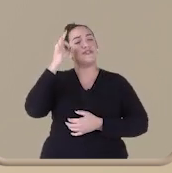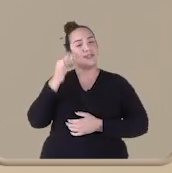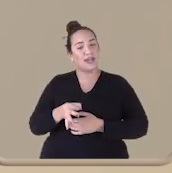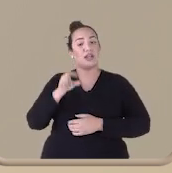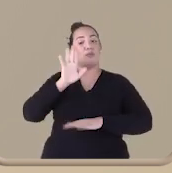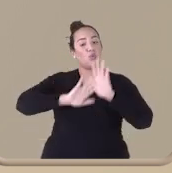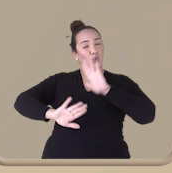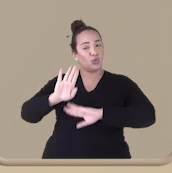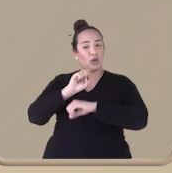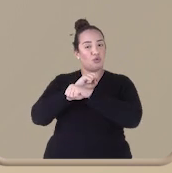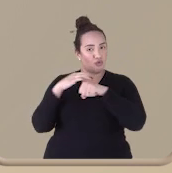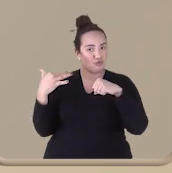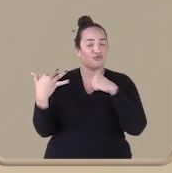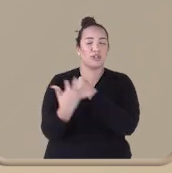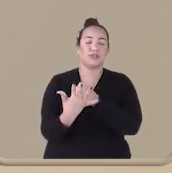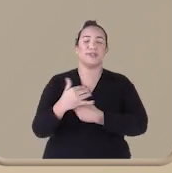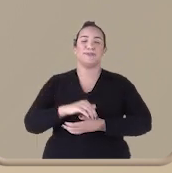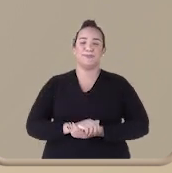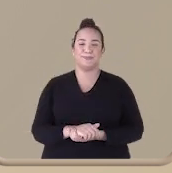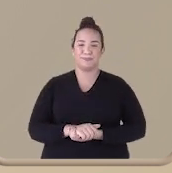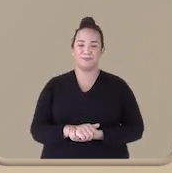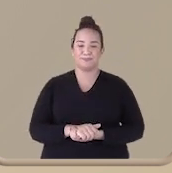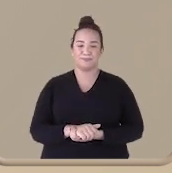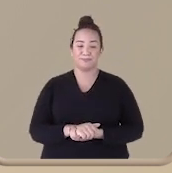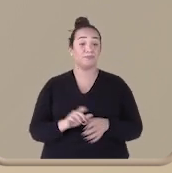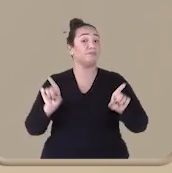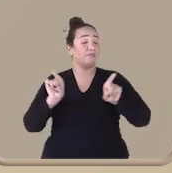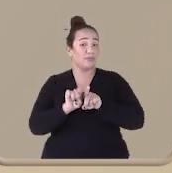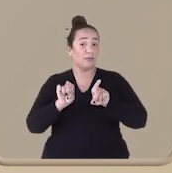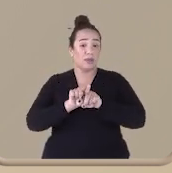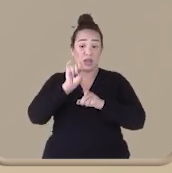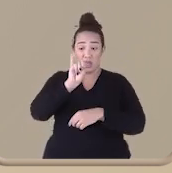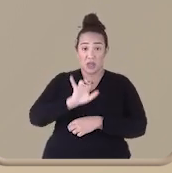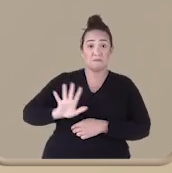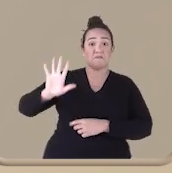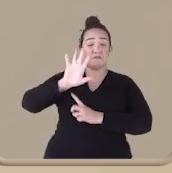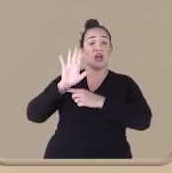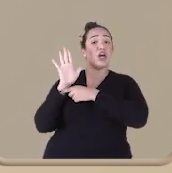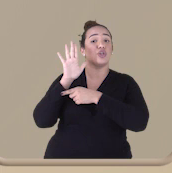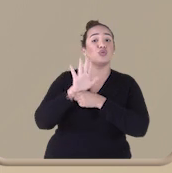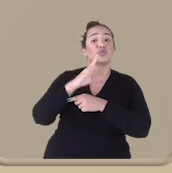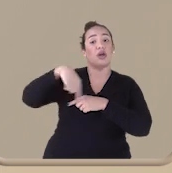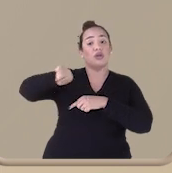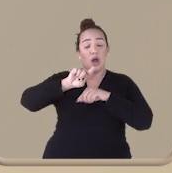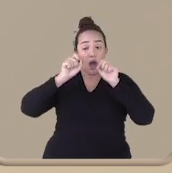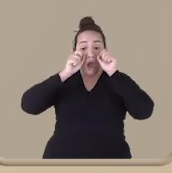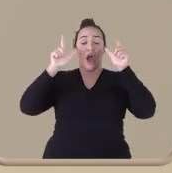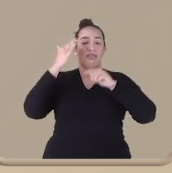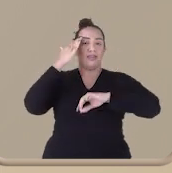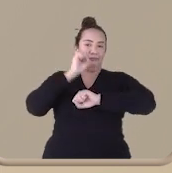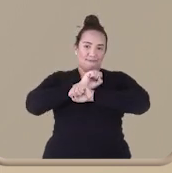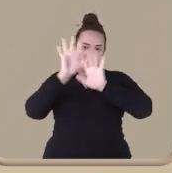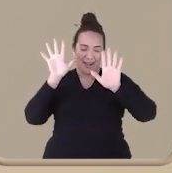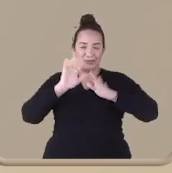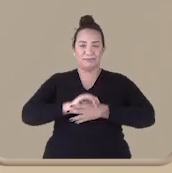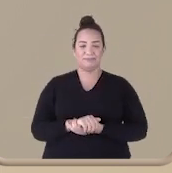informações corretas para a prevenção da doença, transmitida pelo coronavírus. Além disso, as ilustrações também ajudaram a chamar a nossa